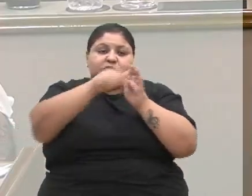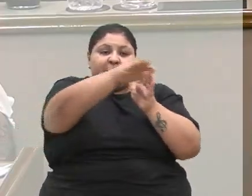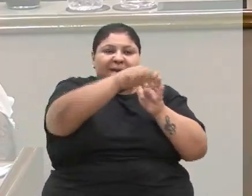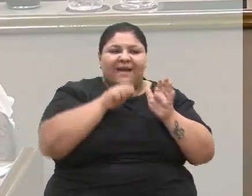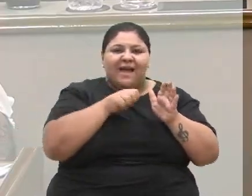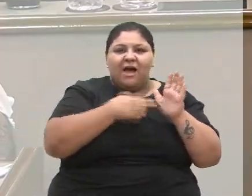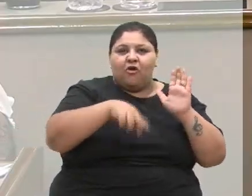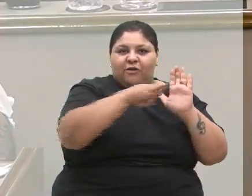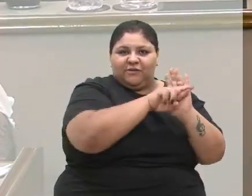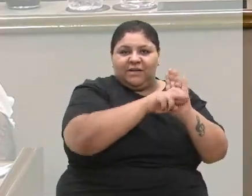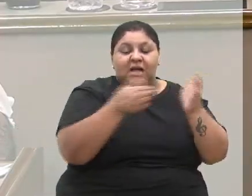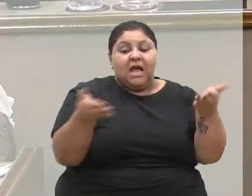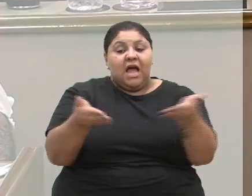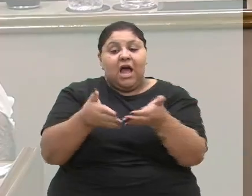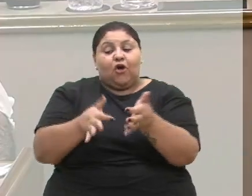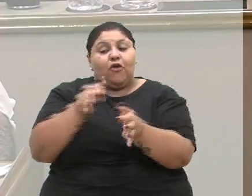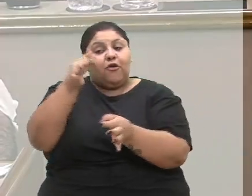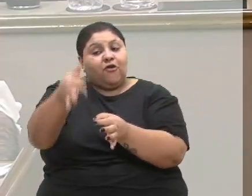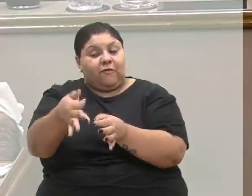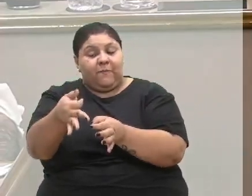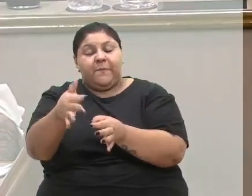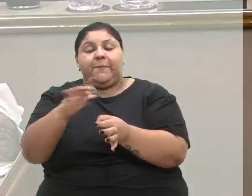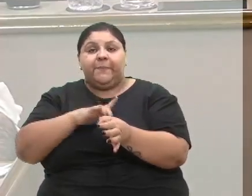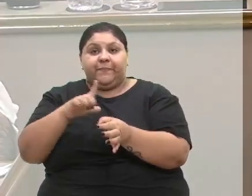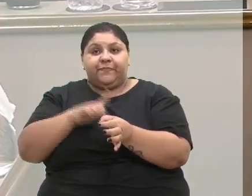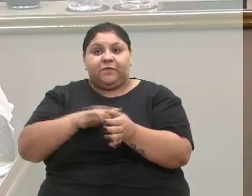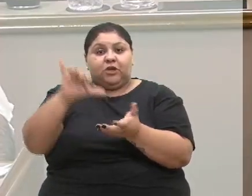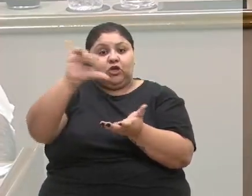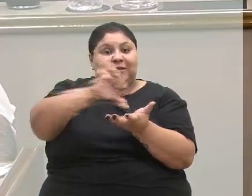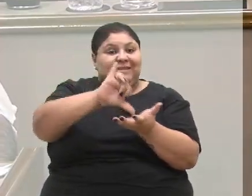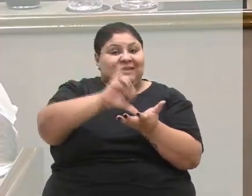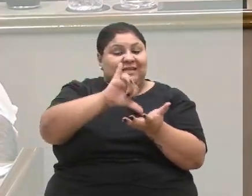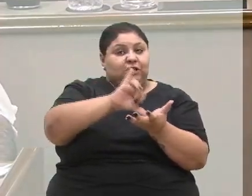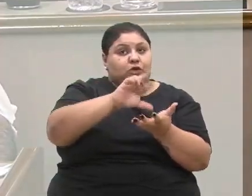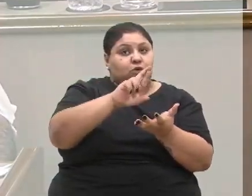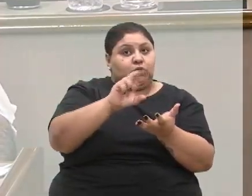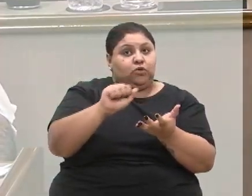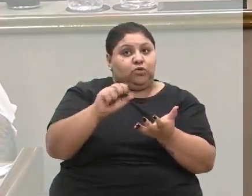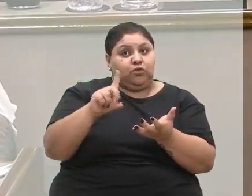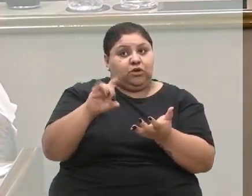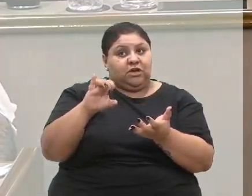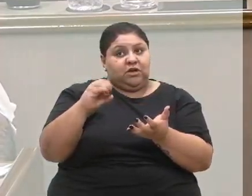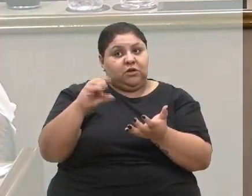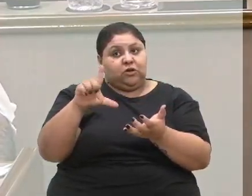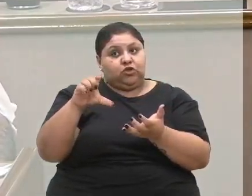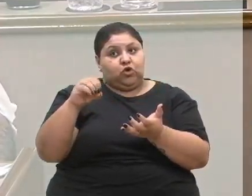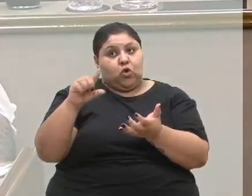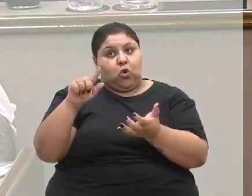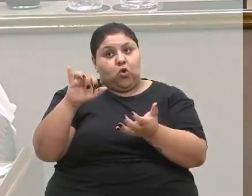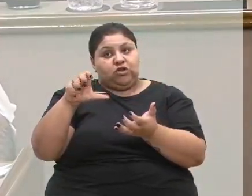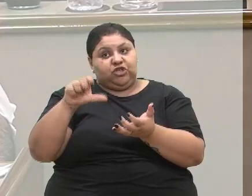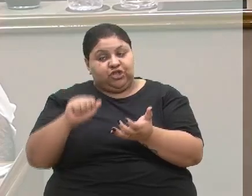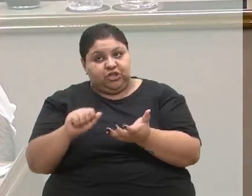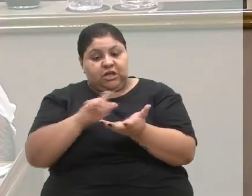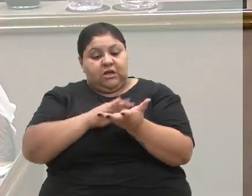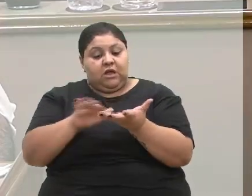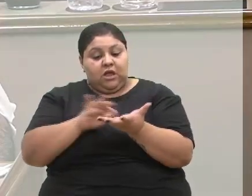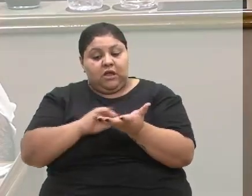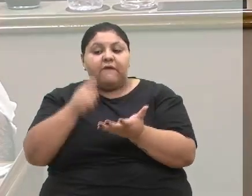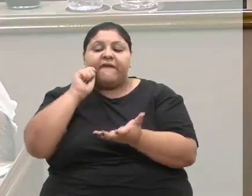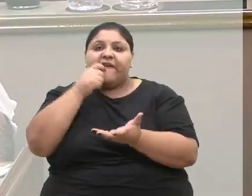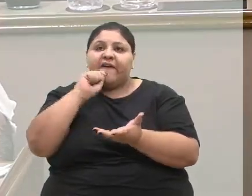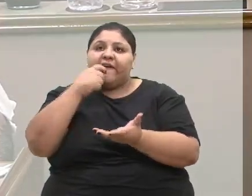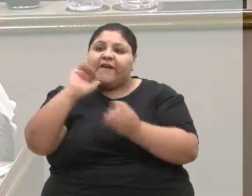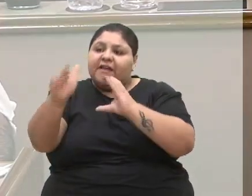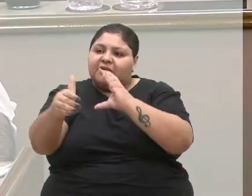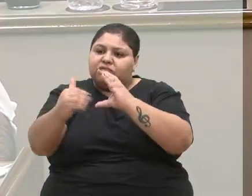E agora, futuramente, que terá o centro radiológico, o exame será feito digital e o dentista receberá